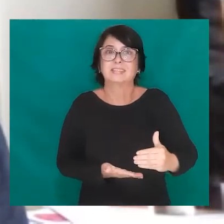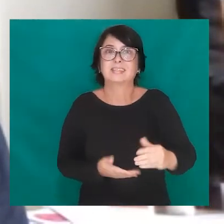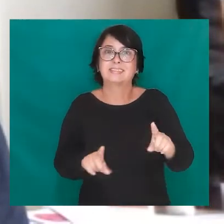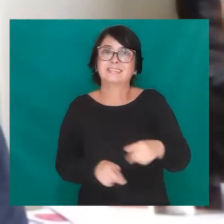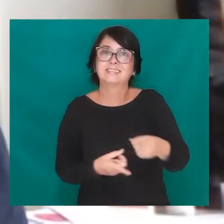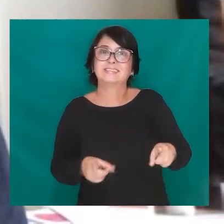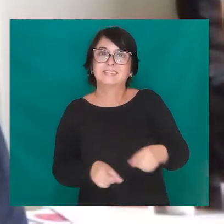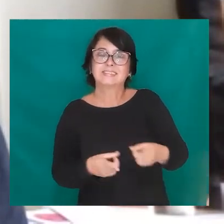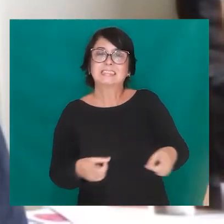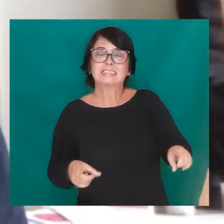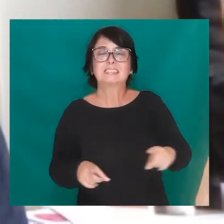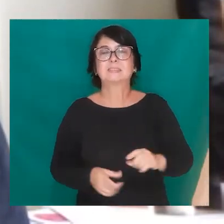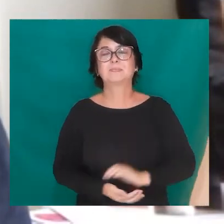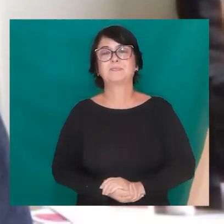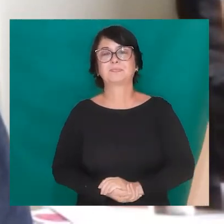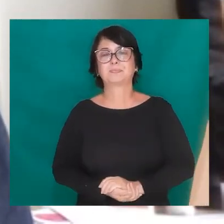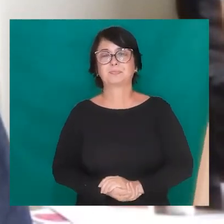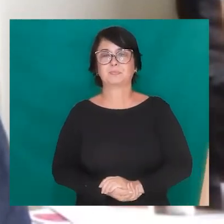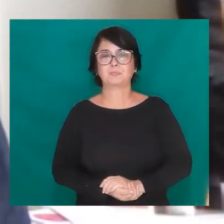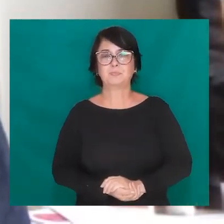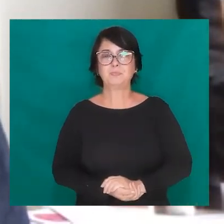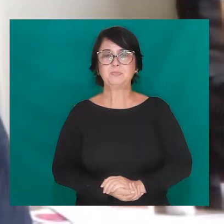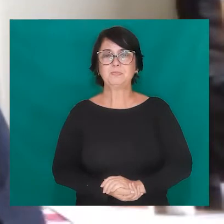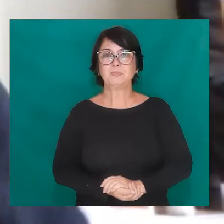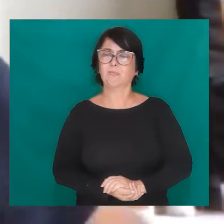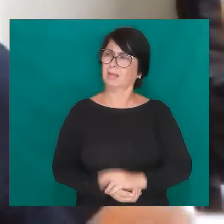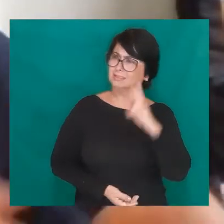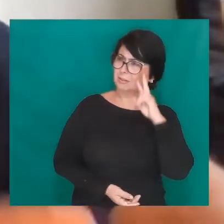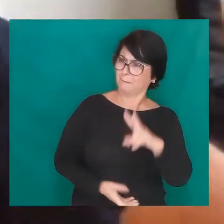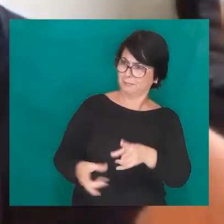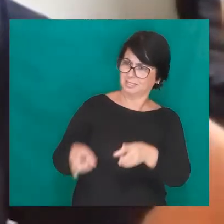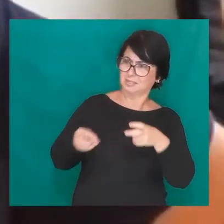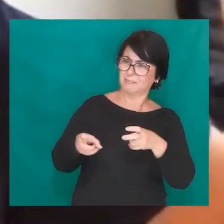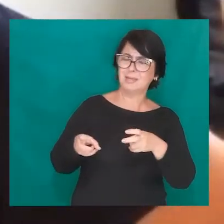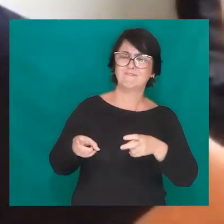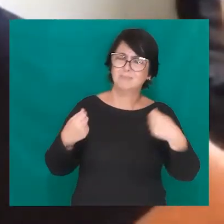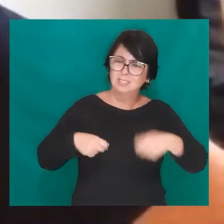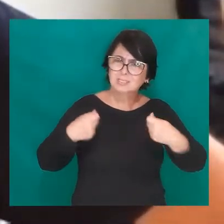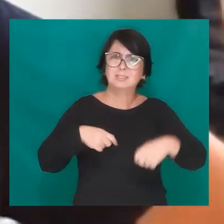showzinhos de bossa nova, e aí eu vi que eu tinha que aprender mais, né?